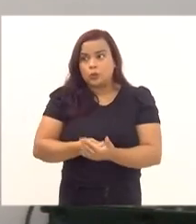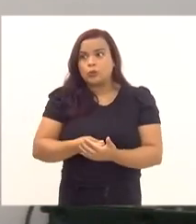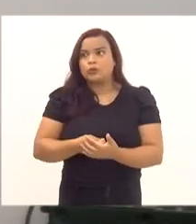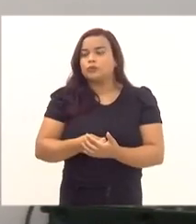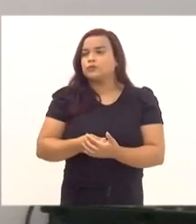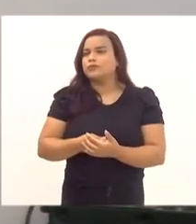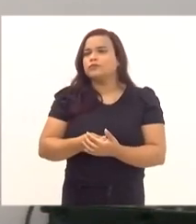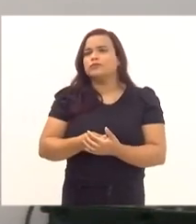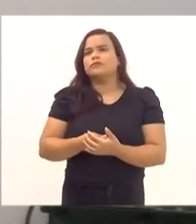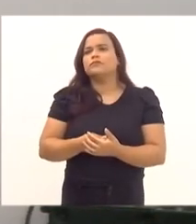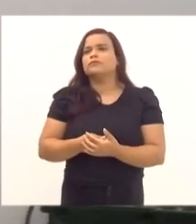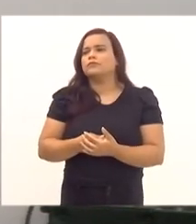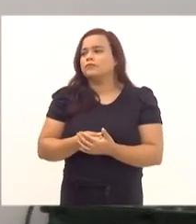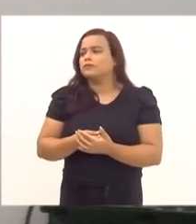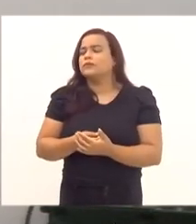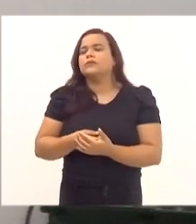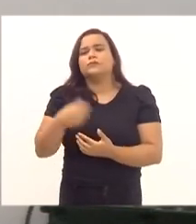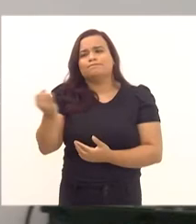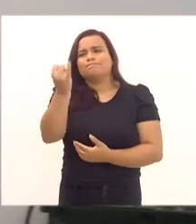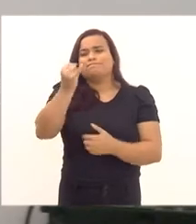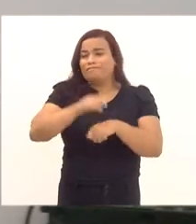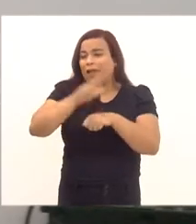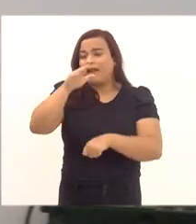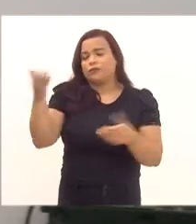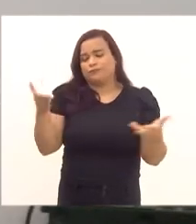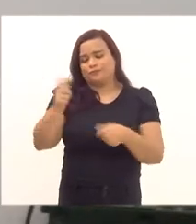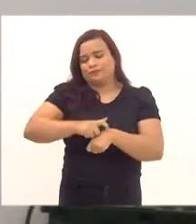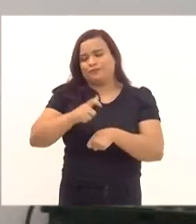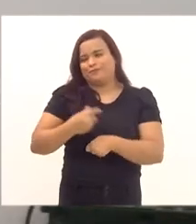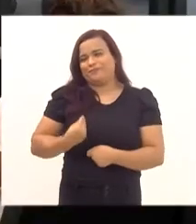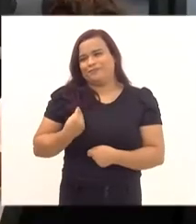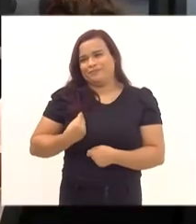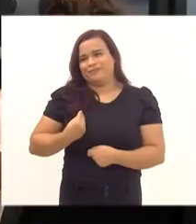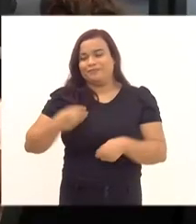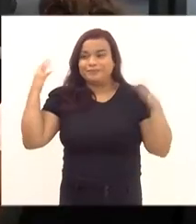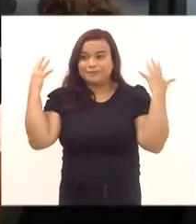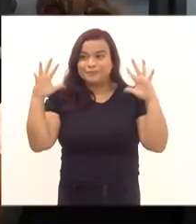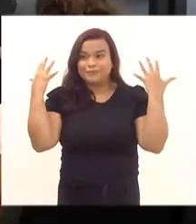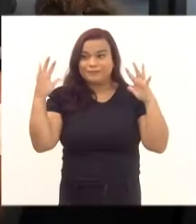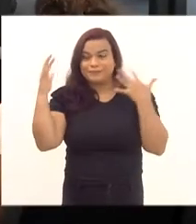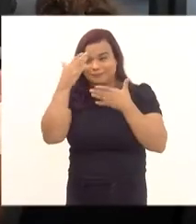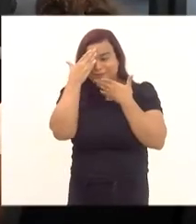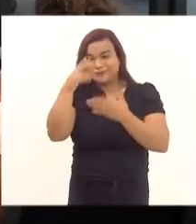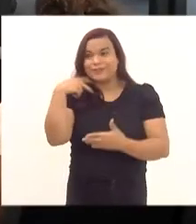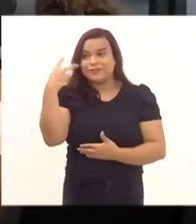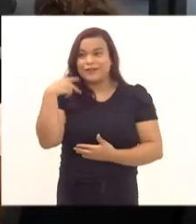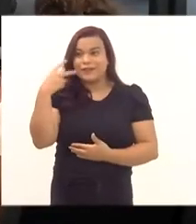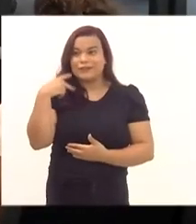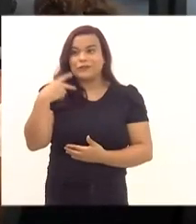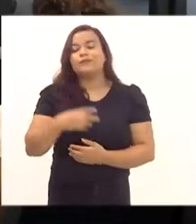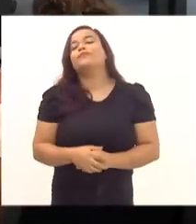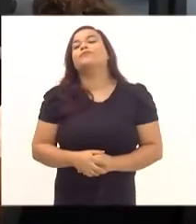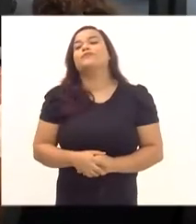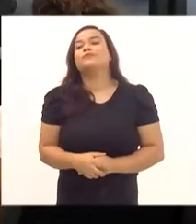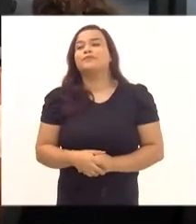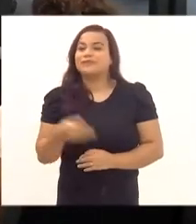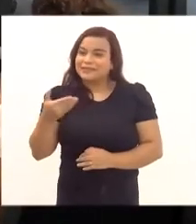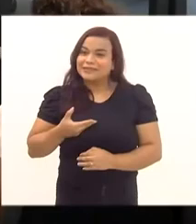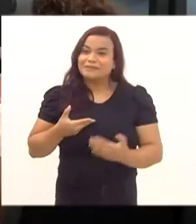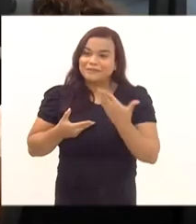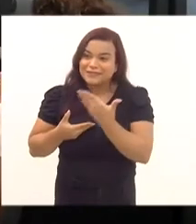essencial fundamental no momento que vivemos bom obrigada Vereador um